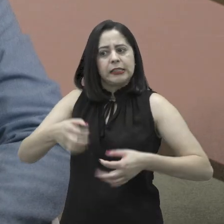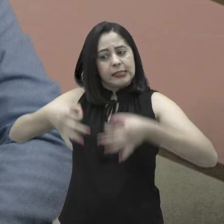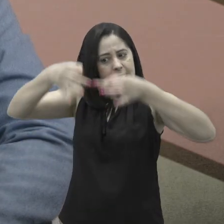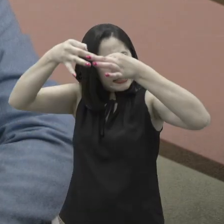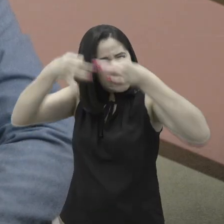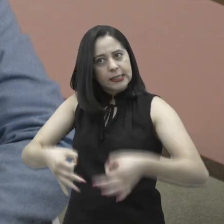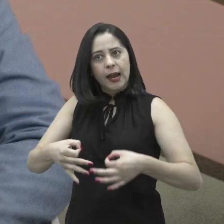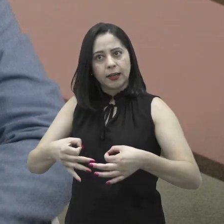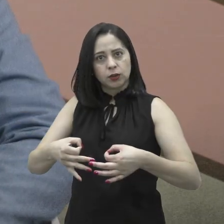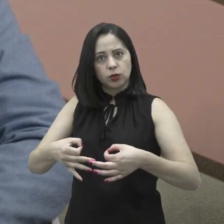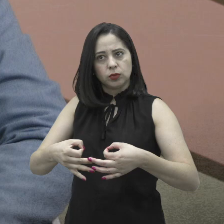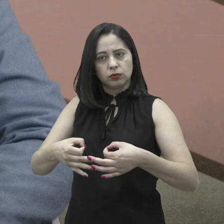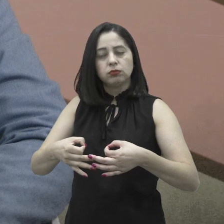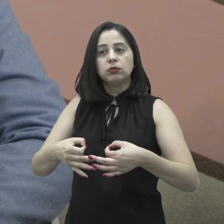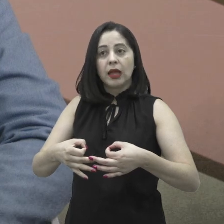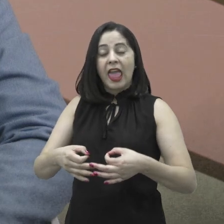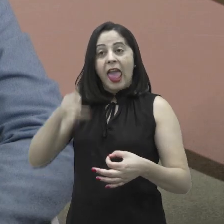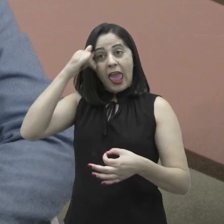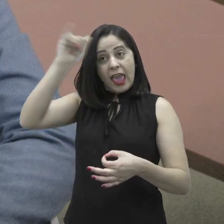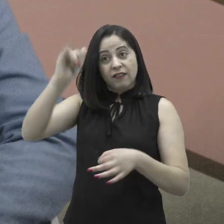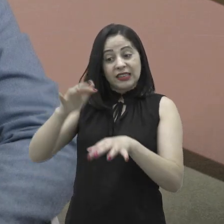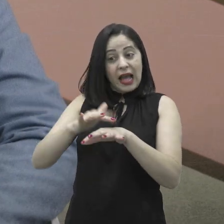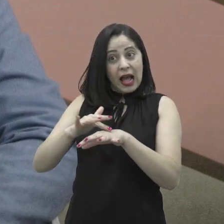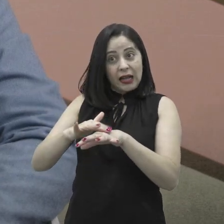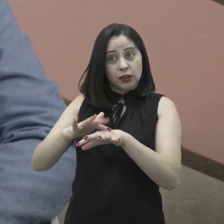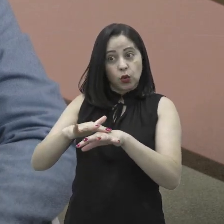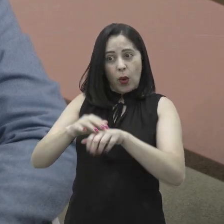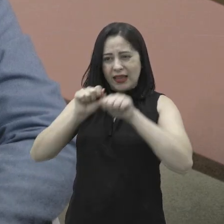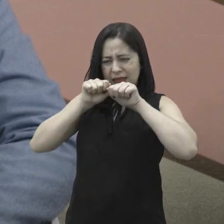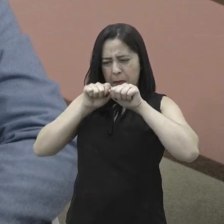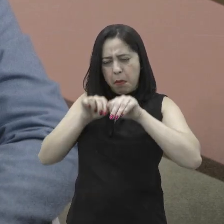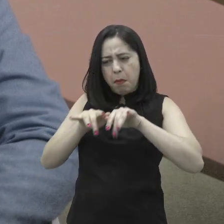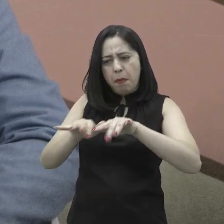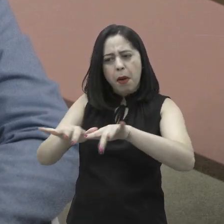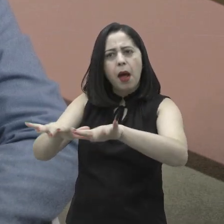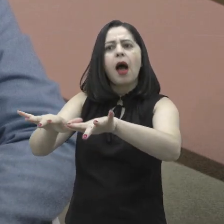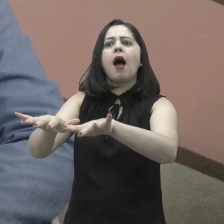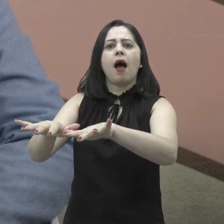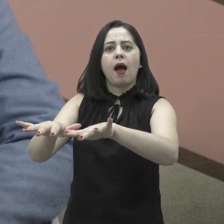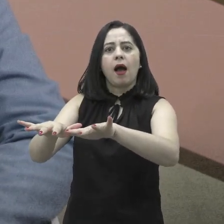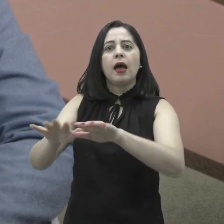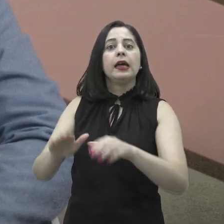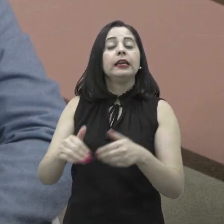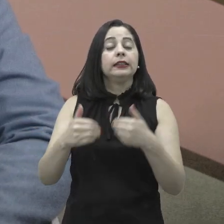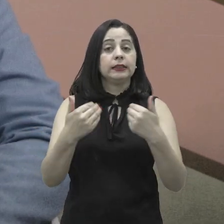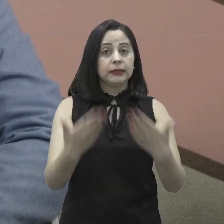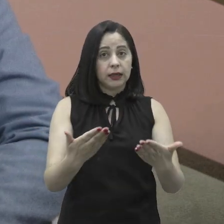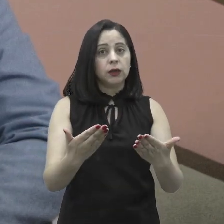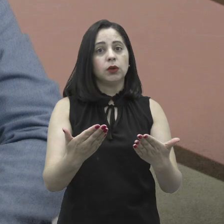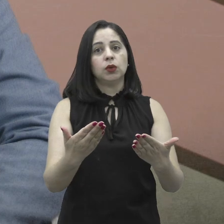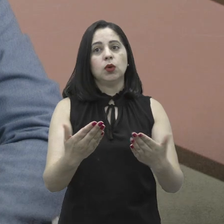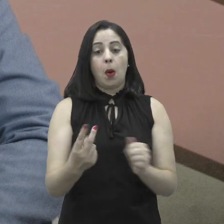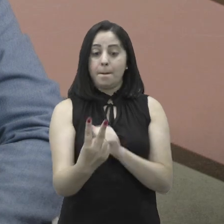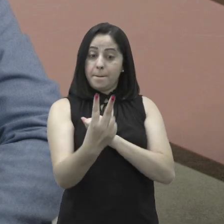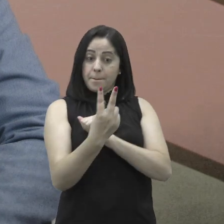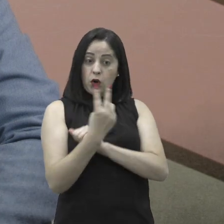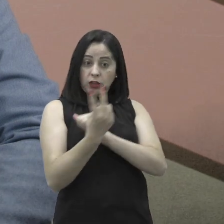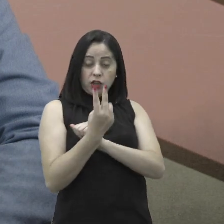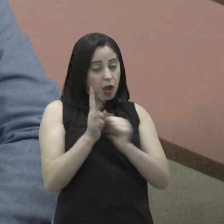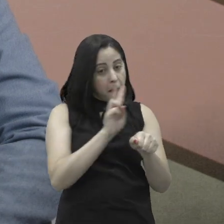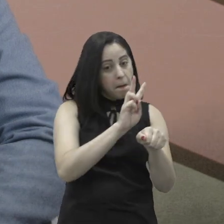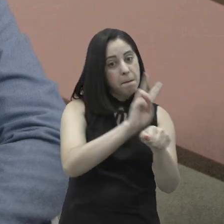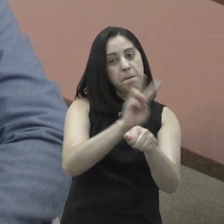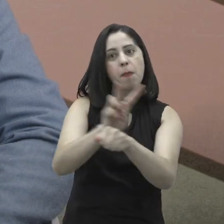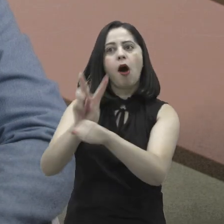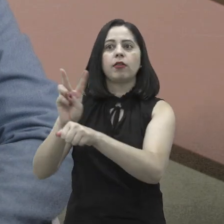para prevenir as doenças transmissíveis. Isso é um bem tanto para a gente quanto para aqueles que nos cercam. Então, a gente nos protegendo, a gente também protege